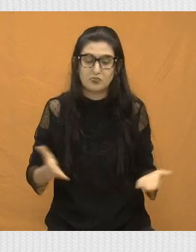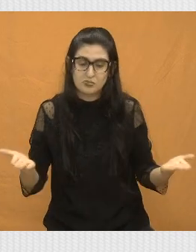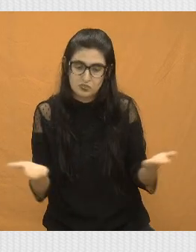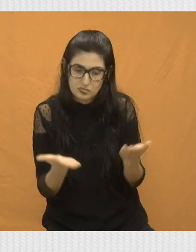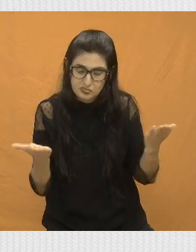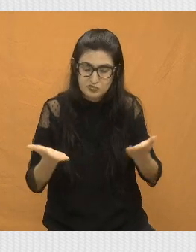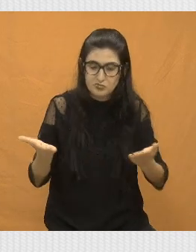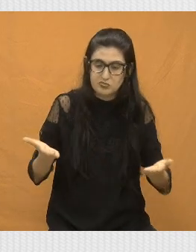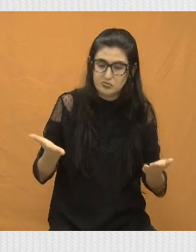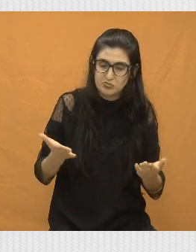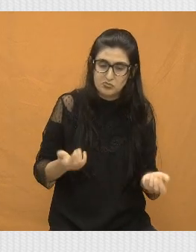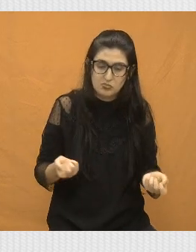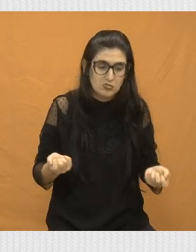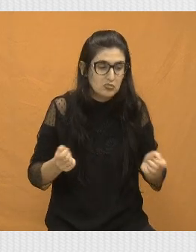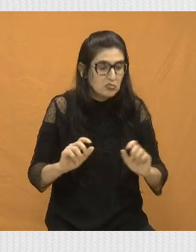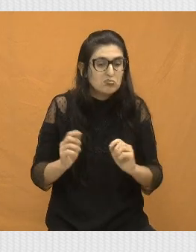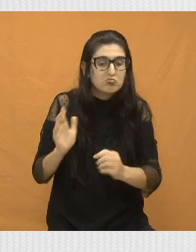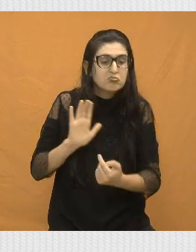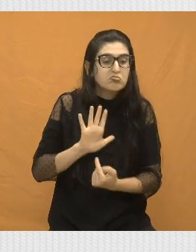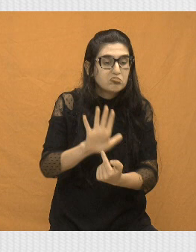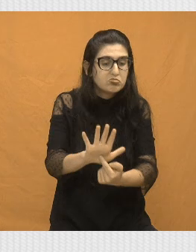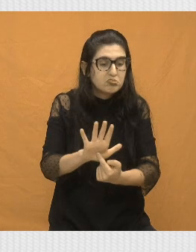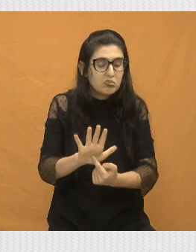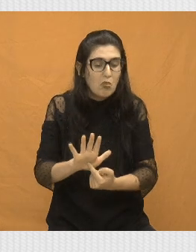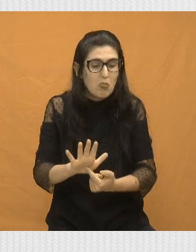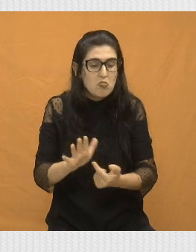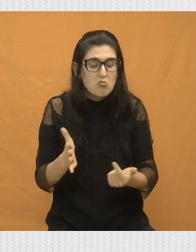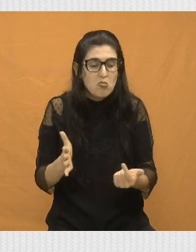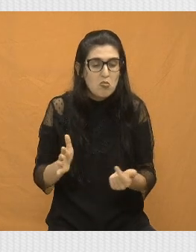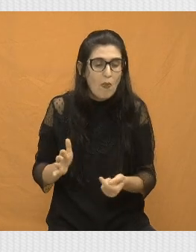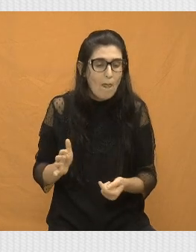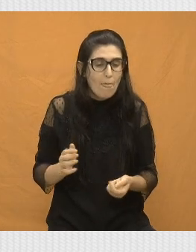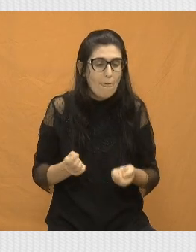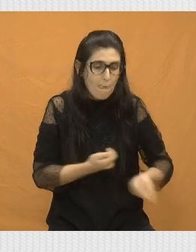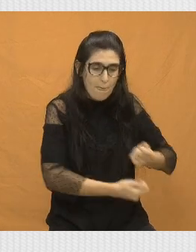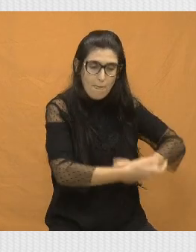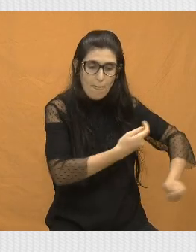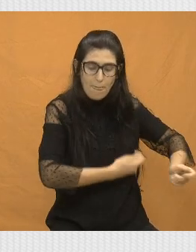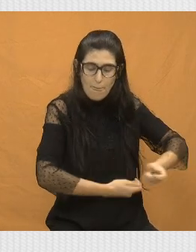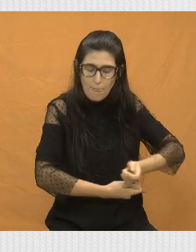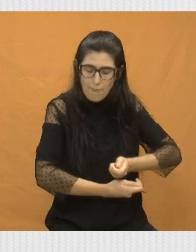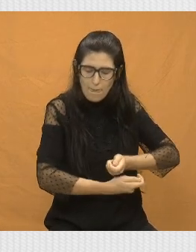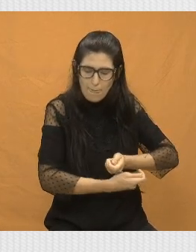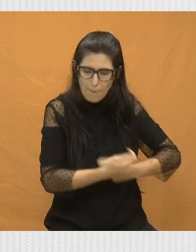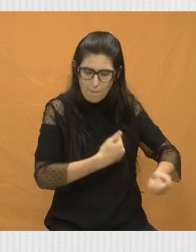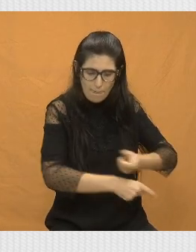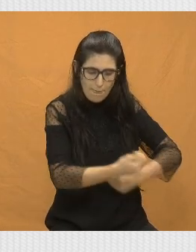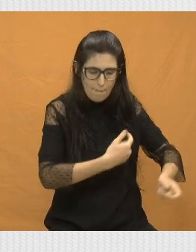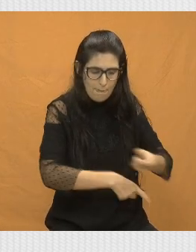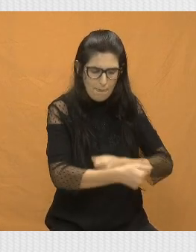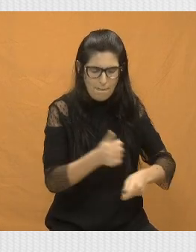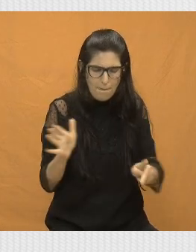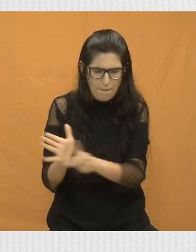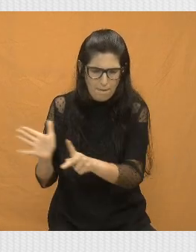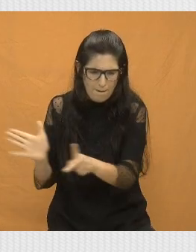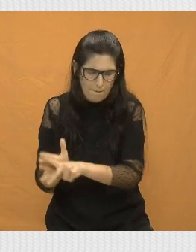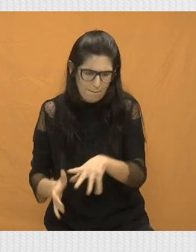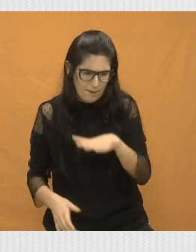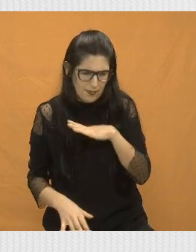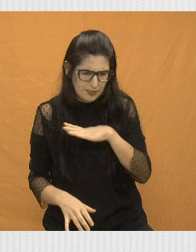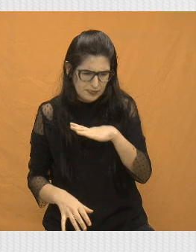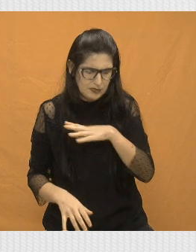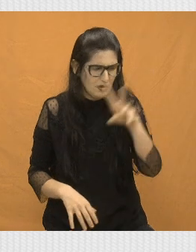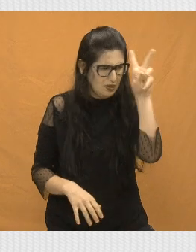patrimonial nada mais é do que a rentabilidade ocorrida do município. Lembrando que